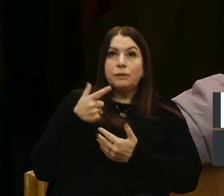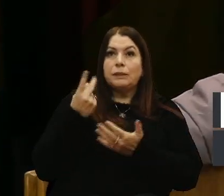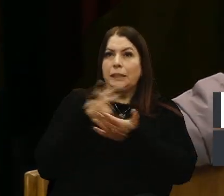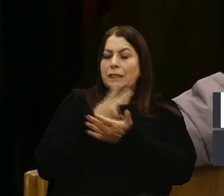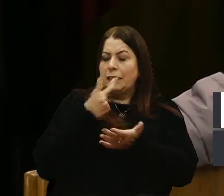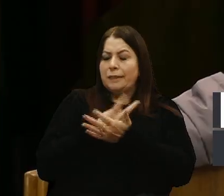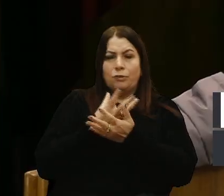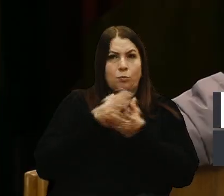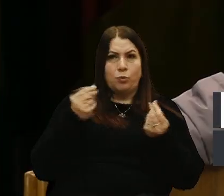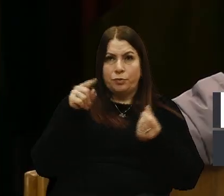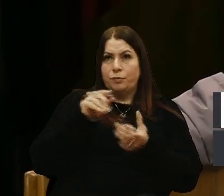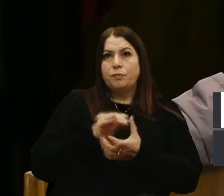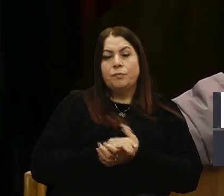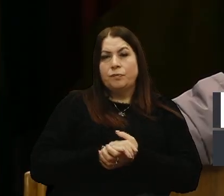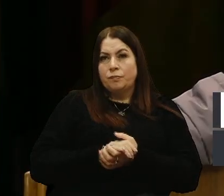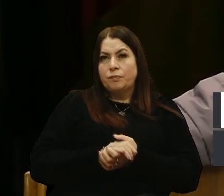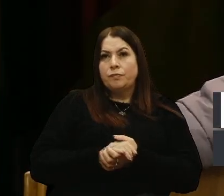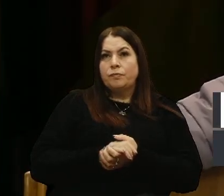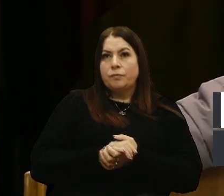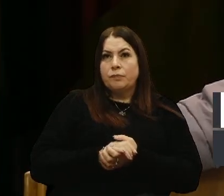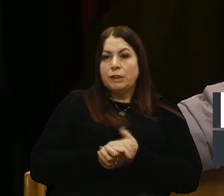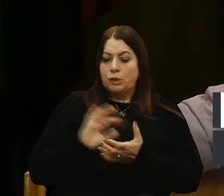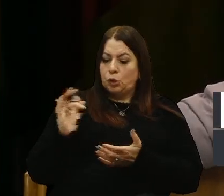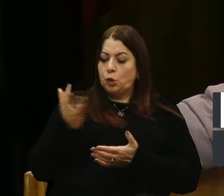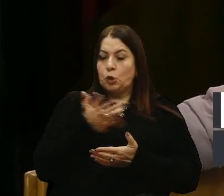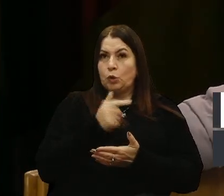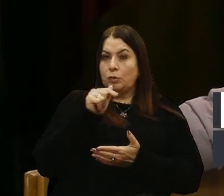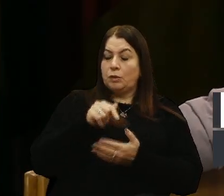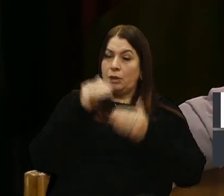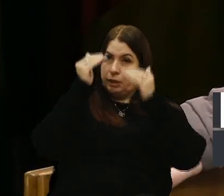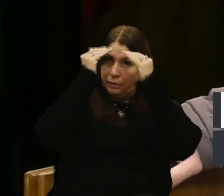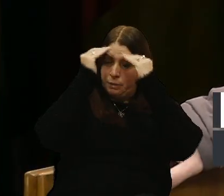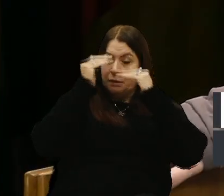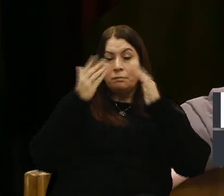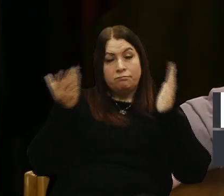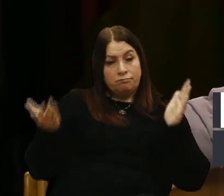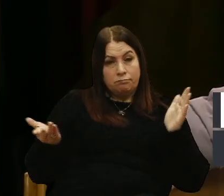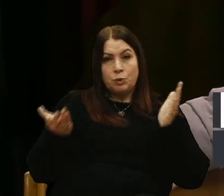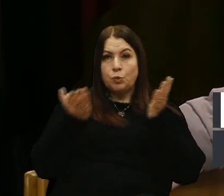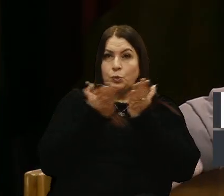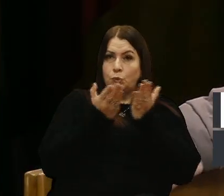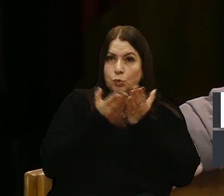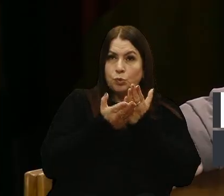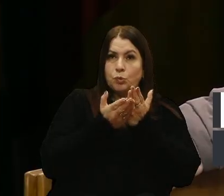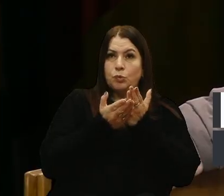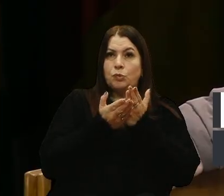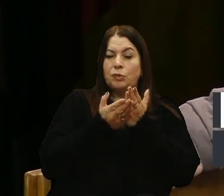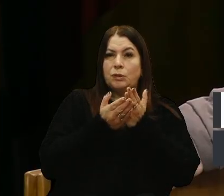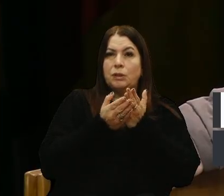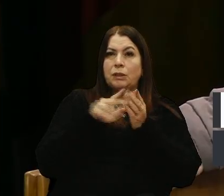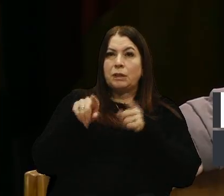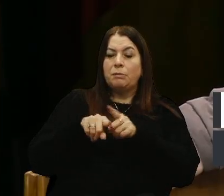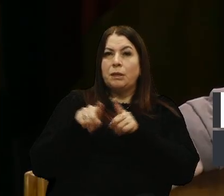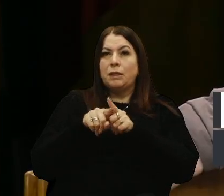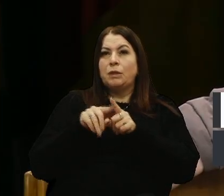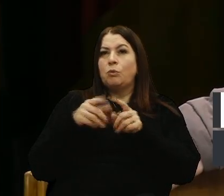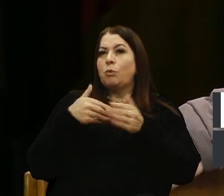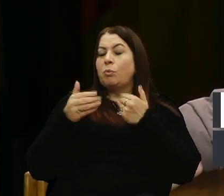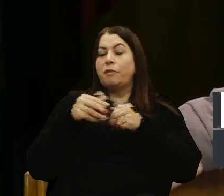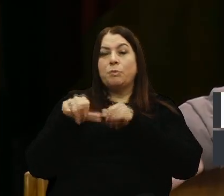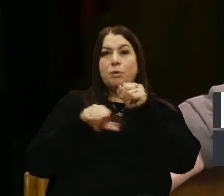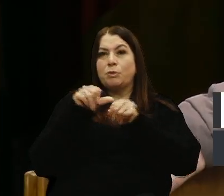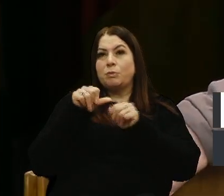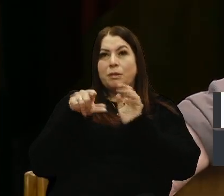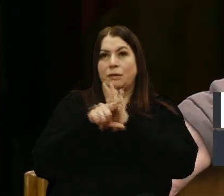significativamente nisso. Que todos aqui respeitem minimamente os estudos hidrológicos da cidade para fazer qualquer alteração